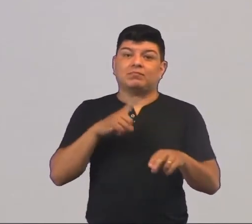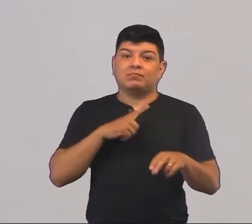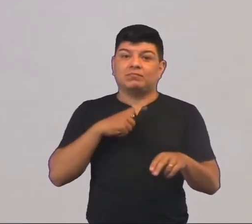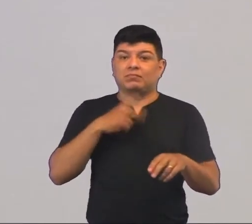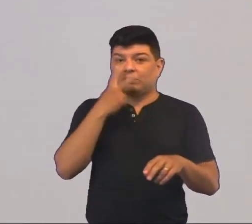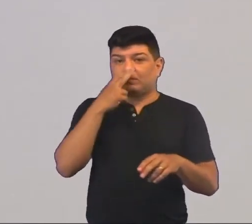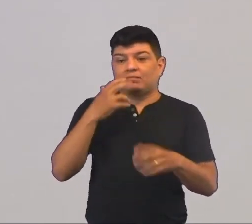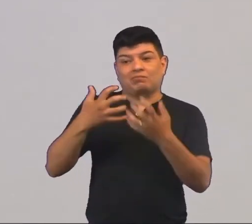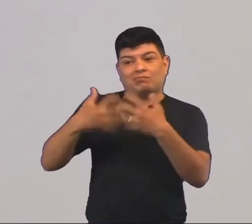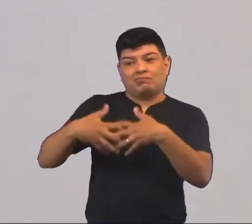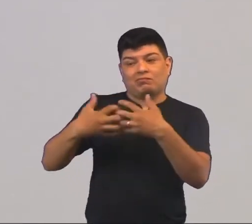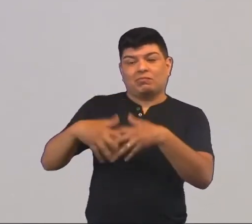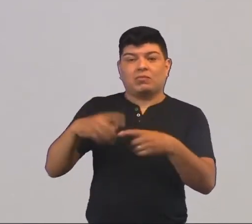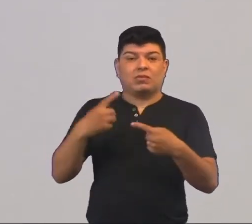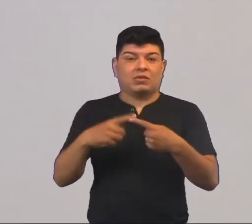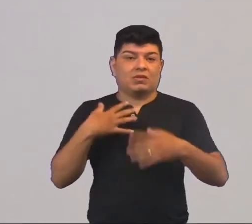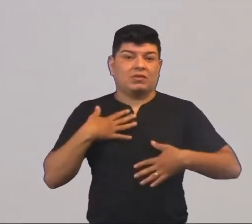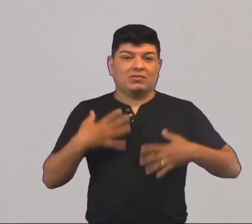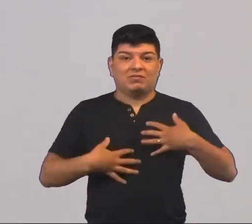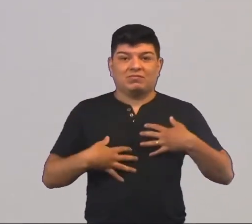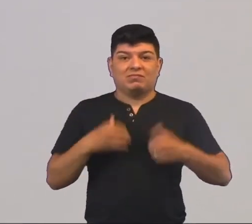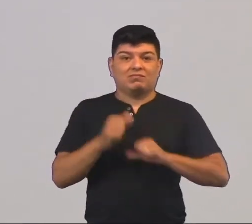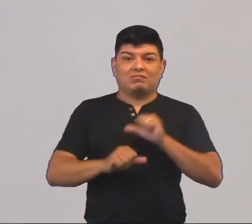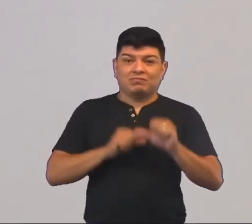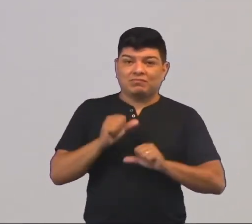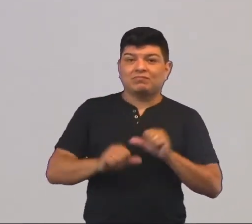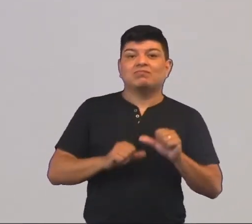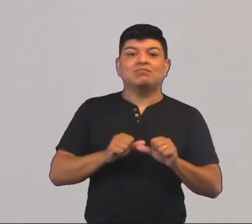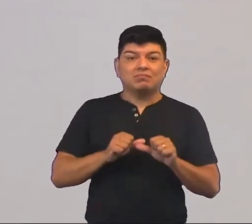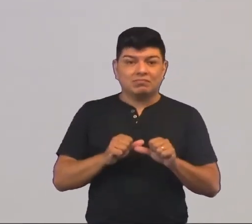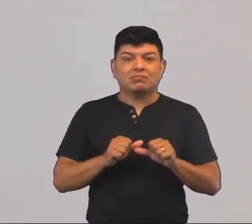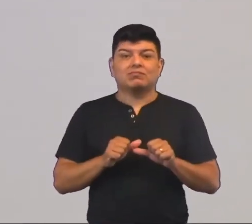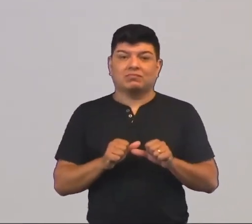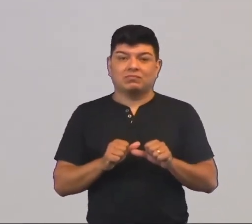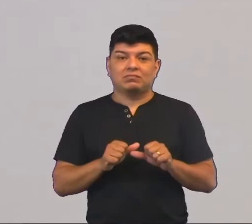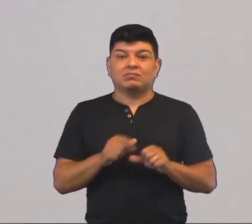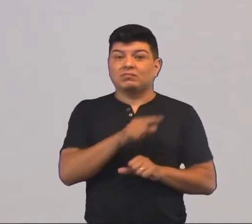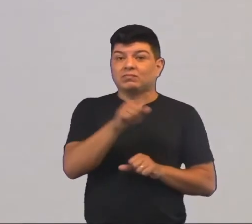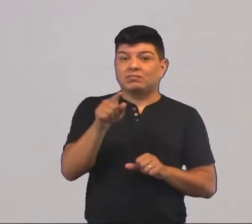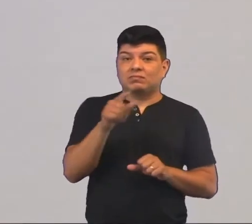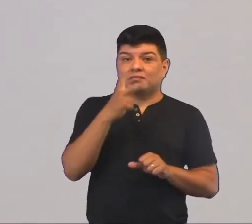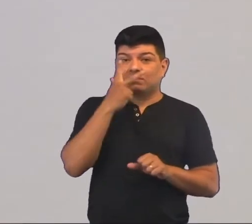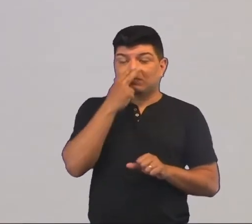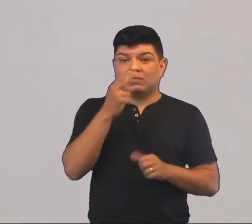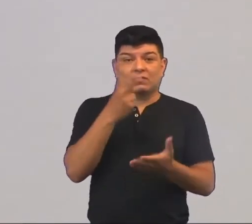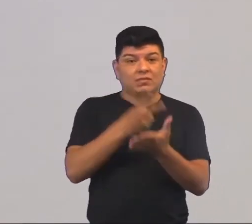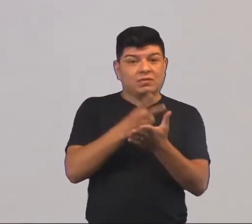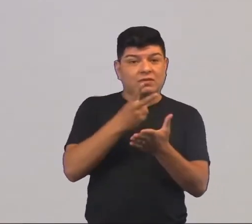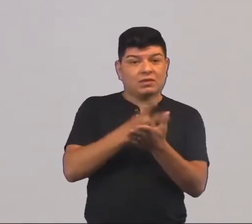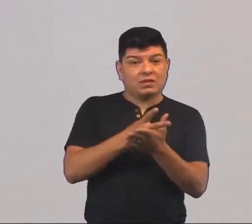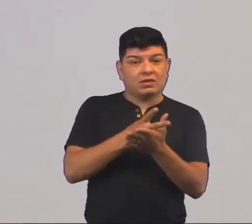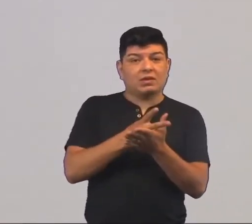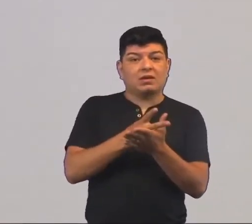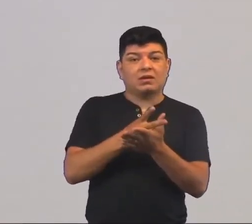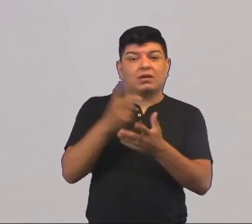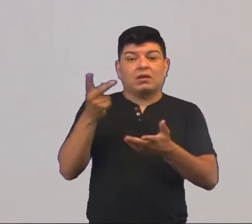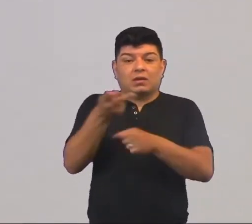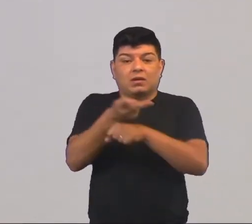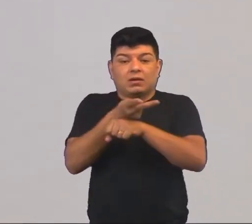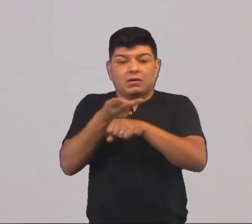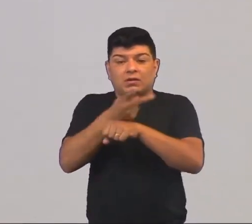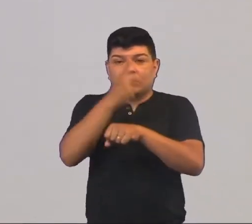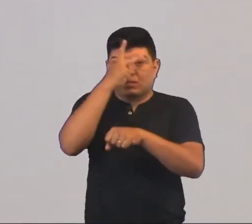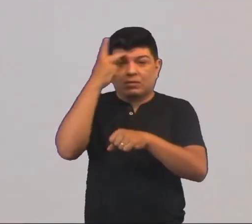algumas complicações, porque o seu corpo está em transição, está em amadurecimento, e você deve ter sempre, né, procurar uma pessoa